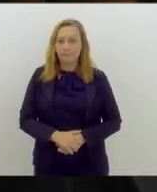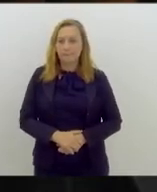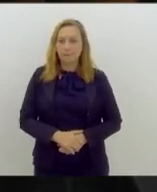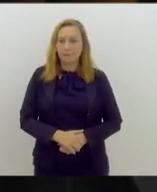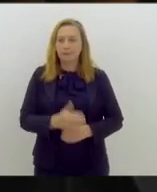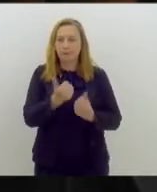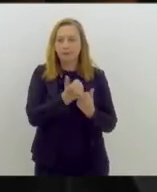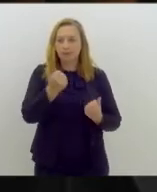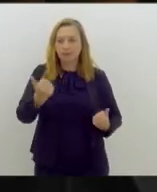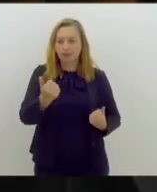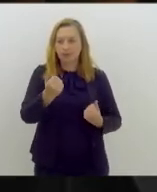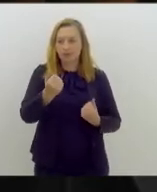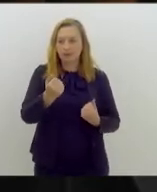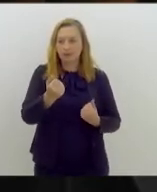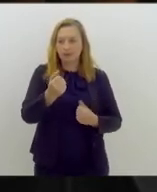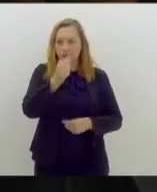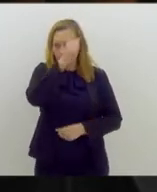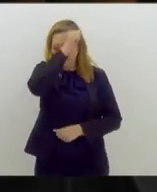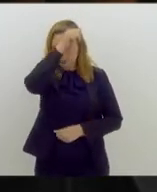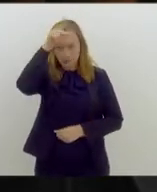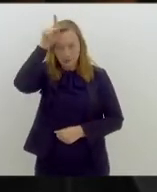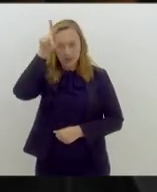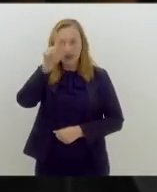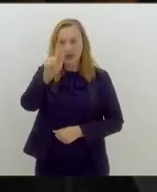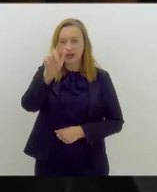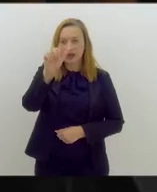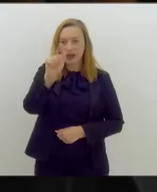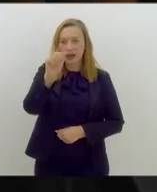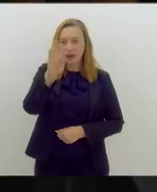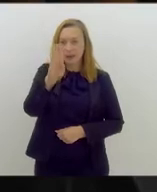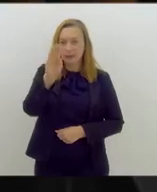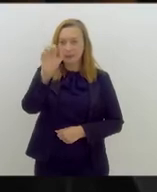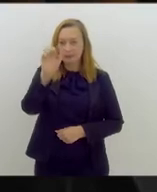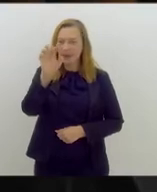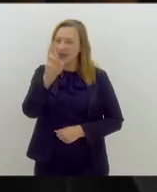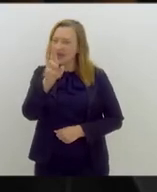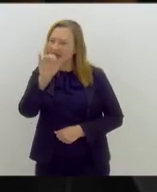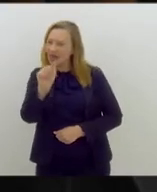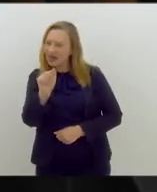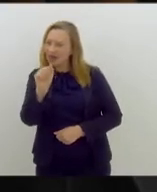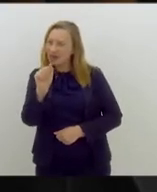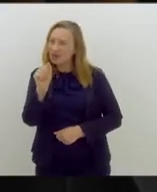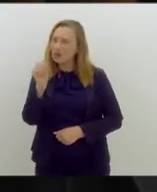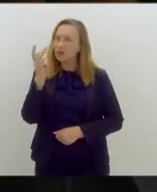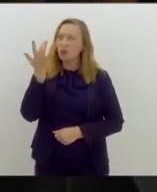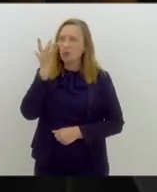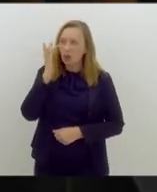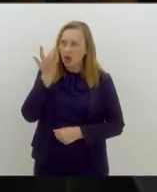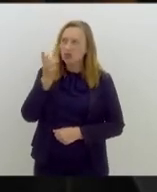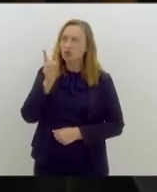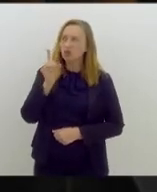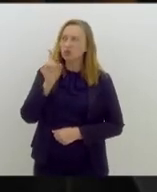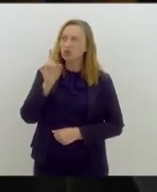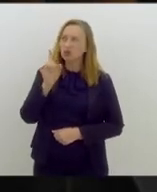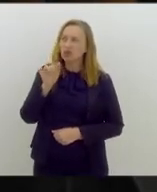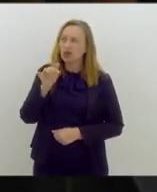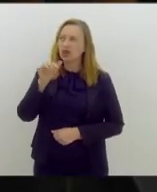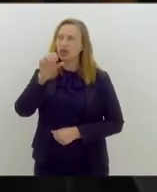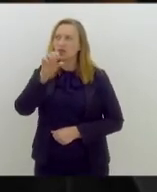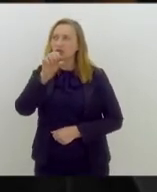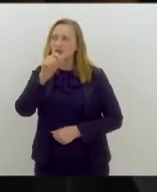vice-prefeito do Gabeira salvo o erro de memória em 2008